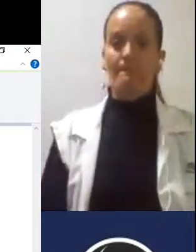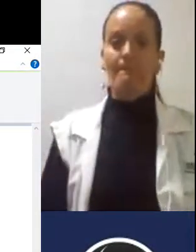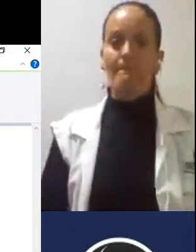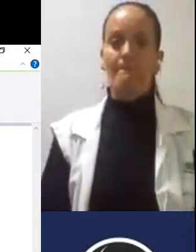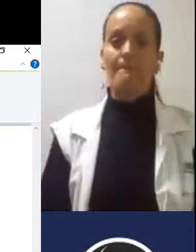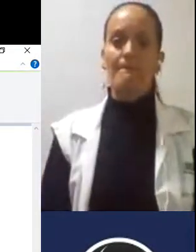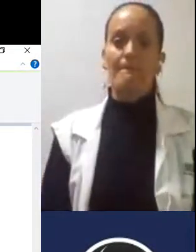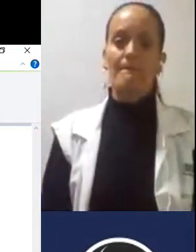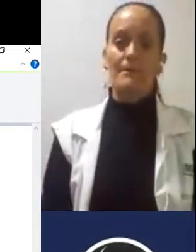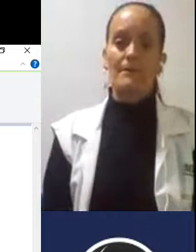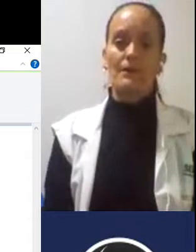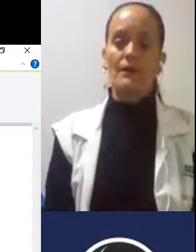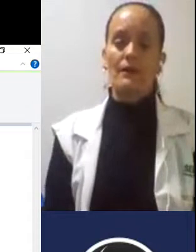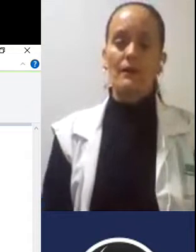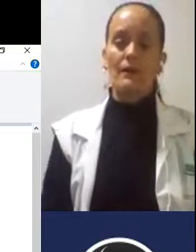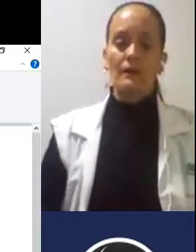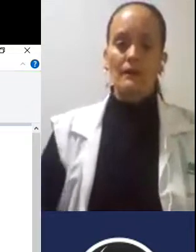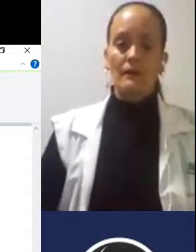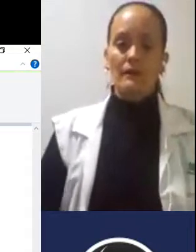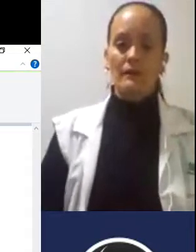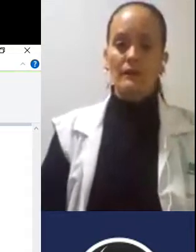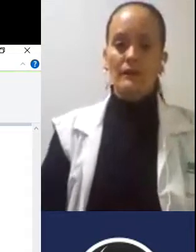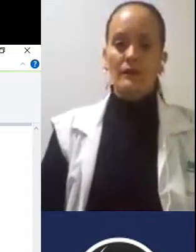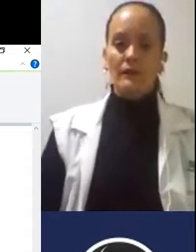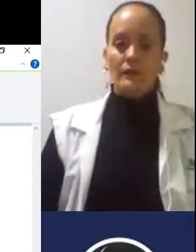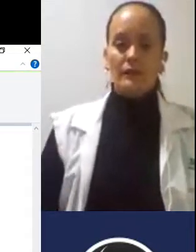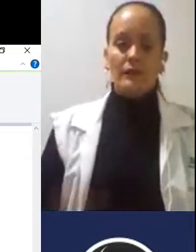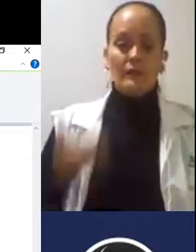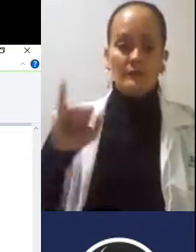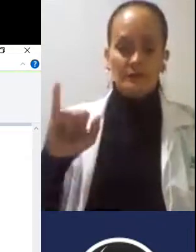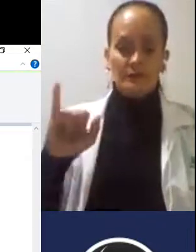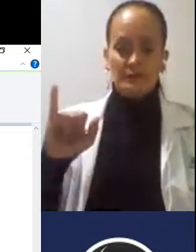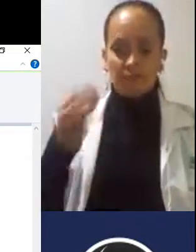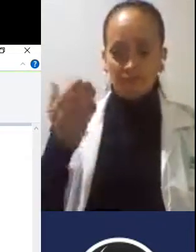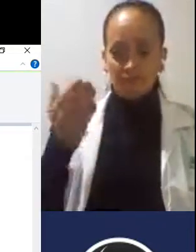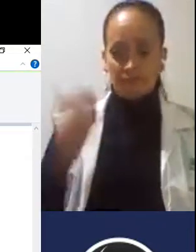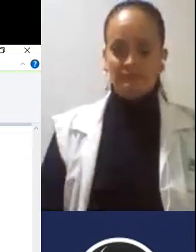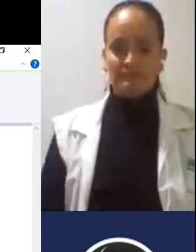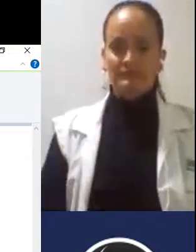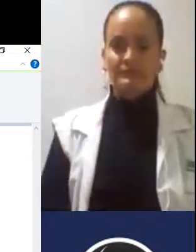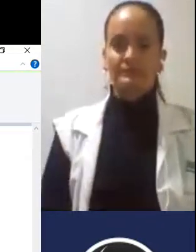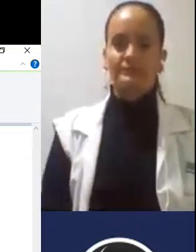e aqui é a corrente.